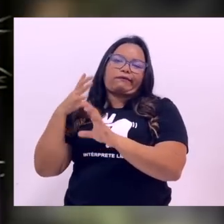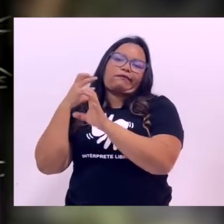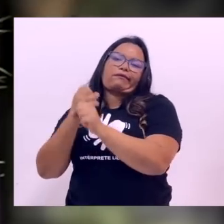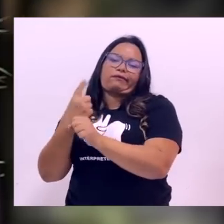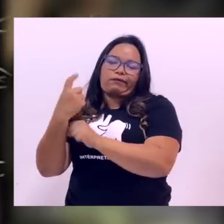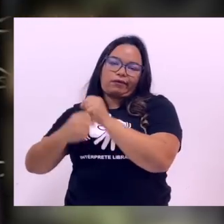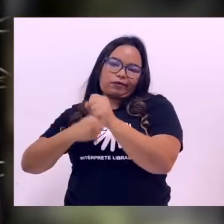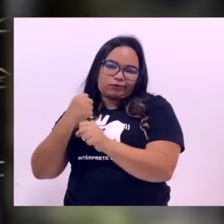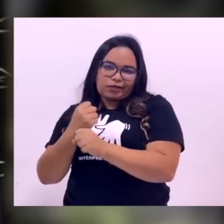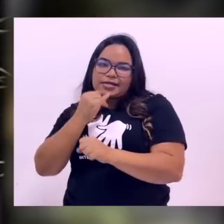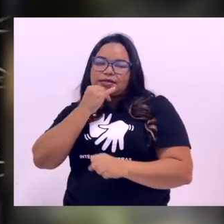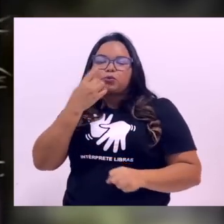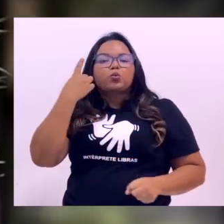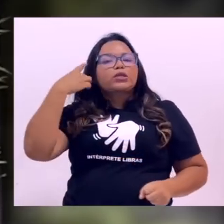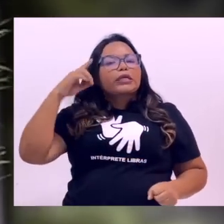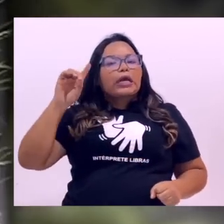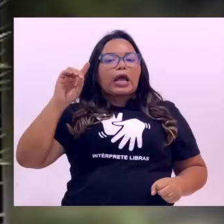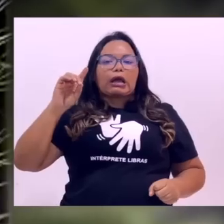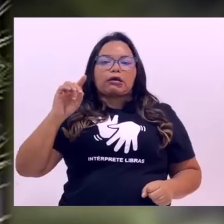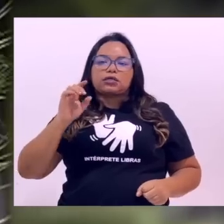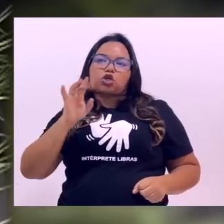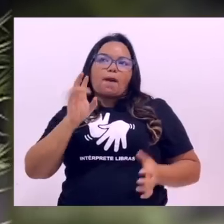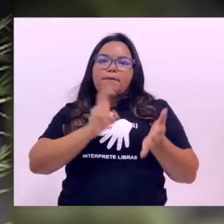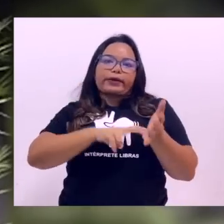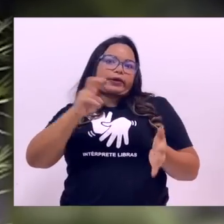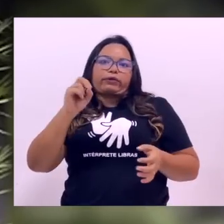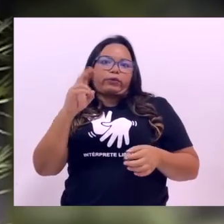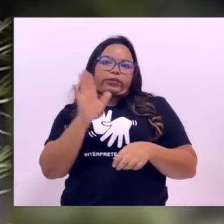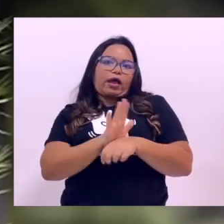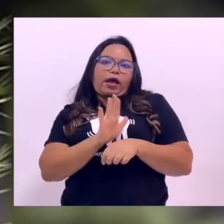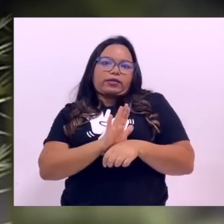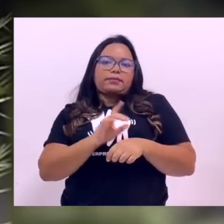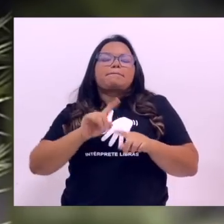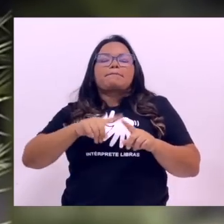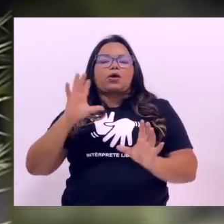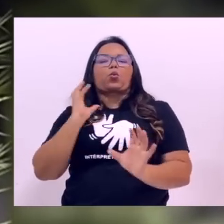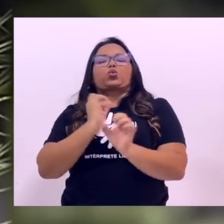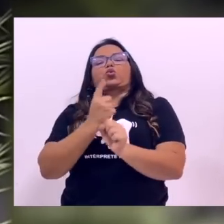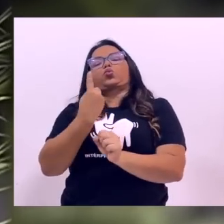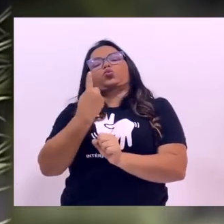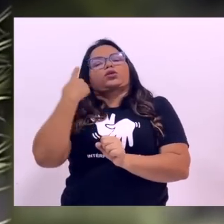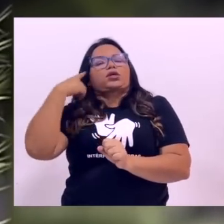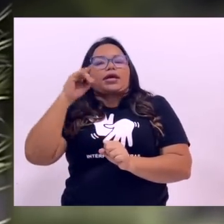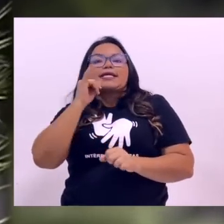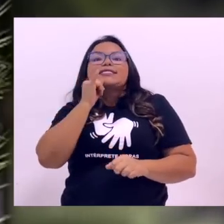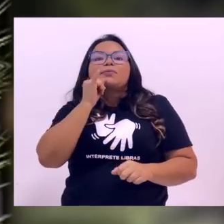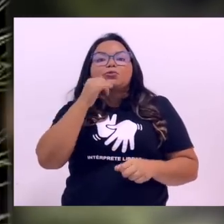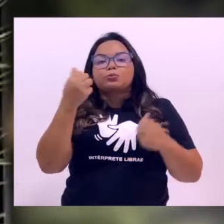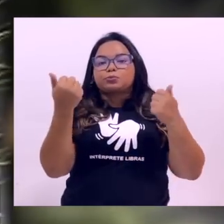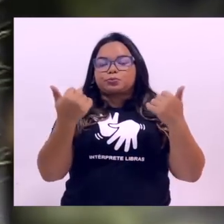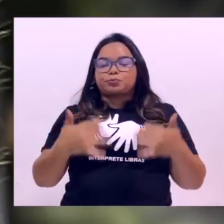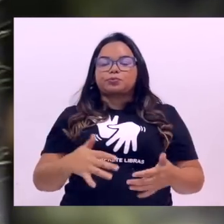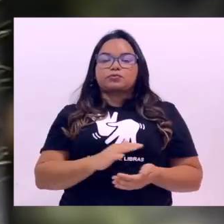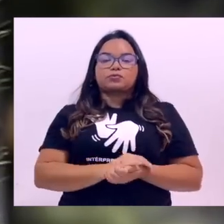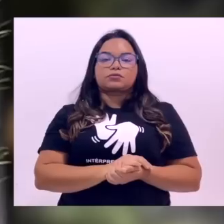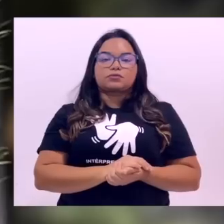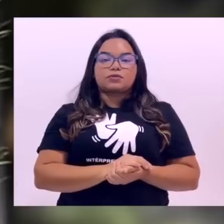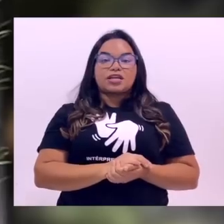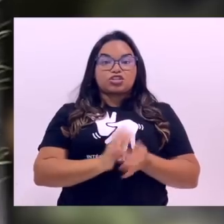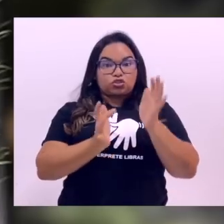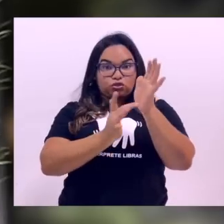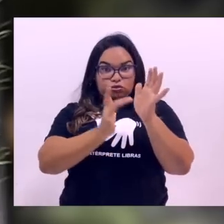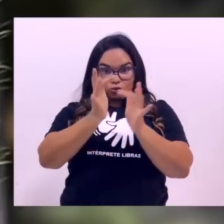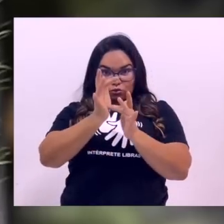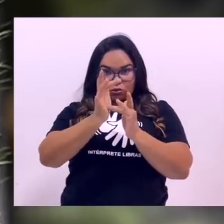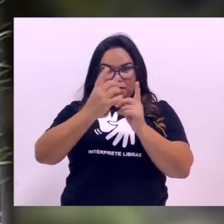completo. Qualquer parte de um dia era considerada como um dia completo. Isso explica muitas coisas. Por